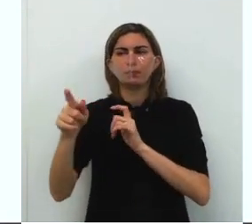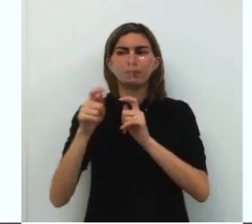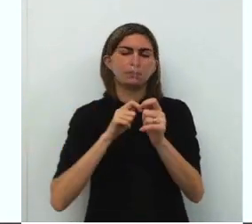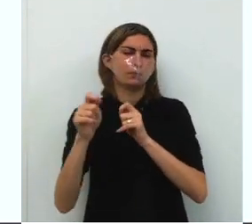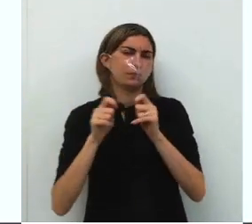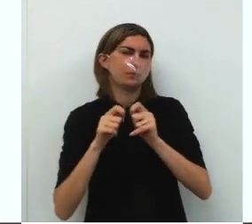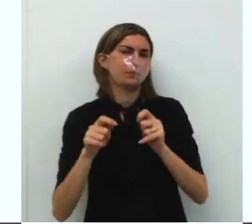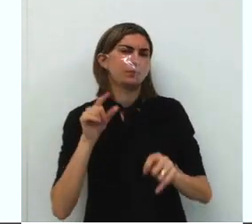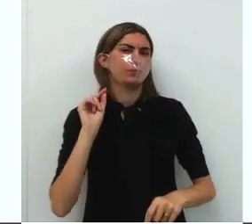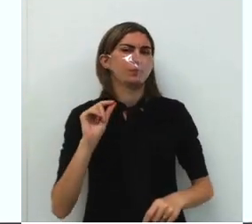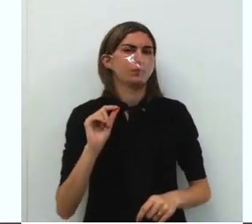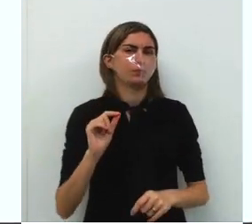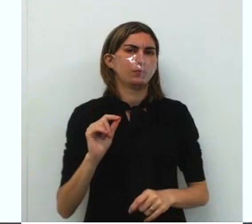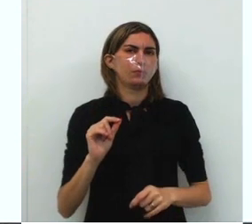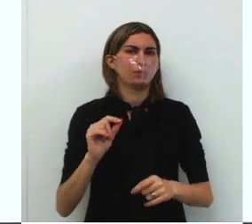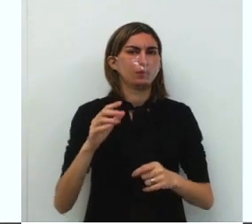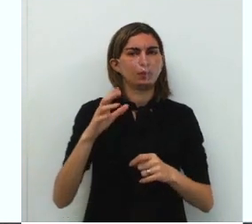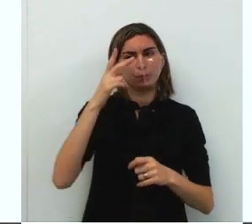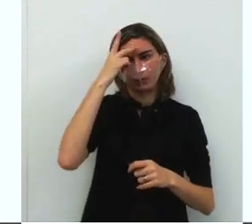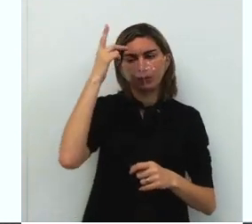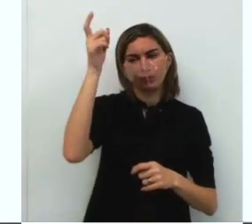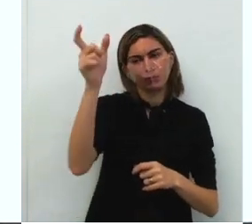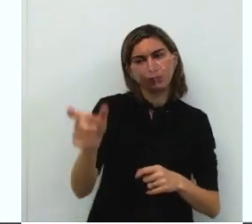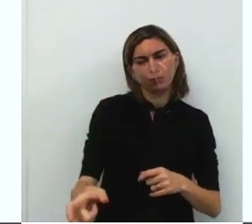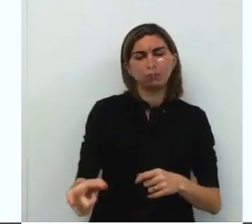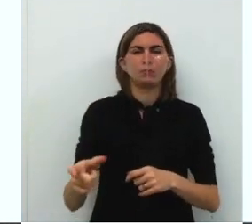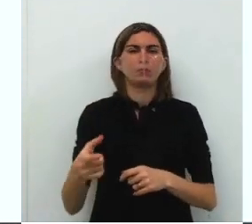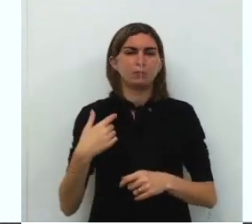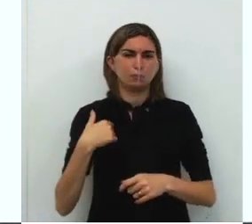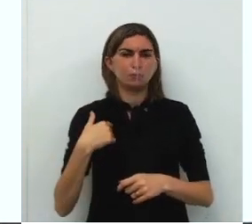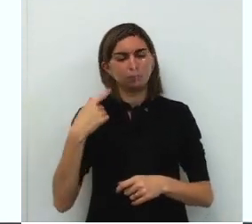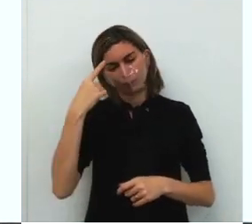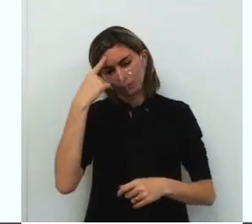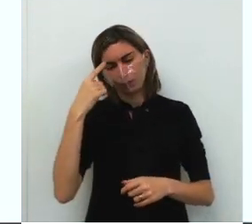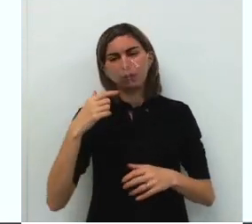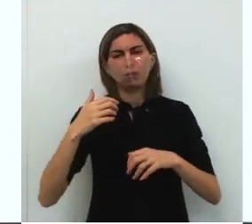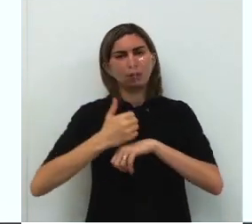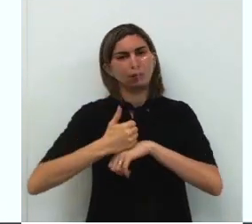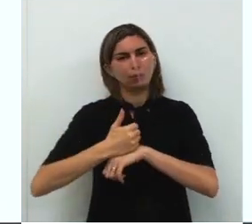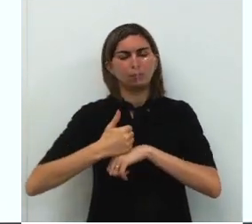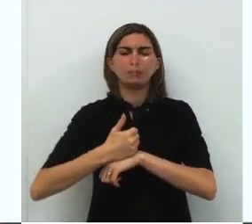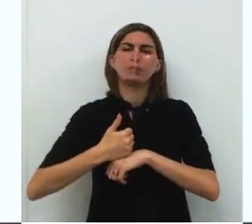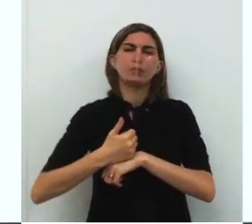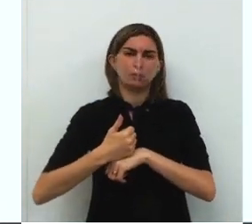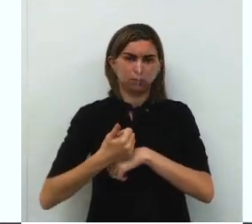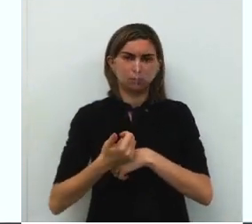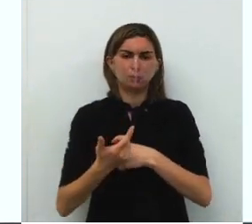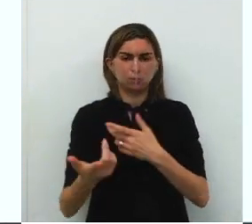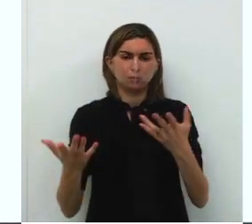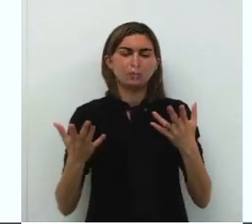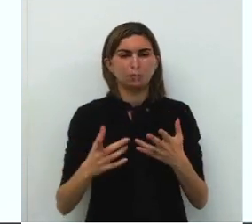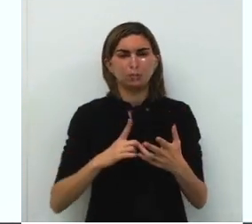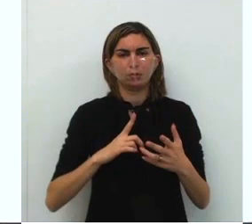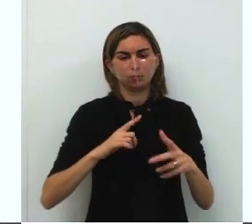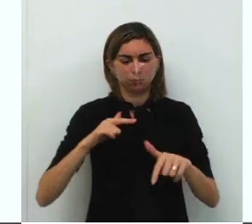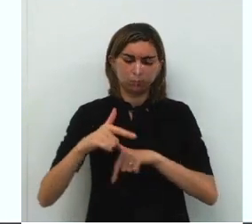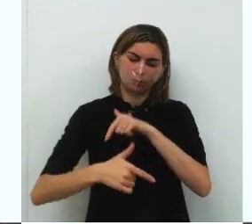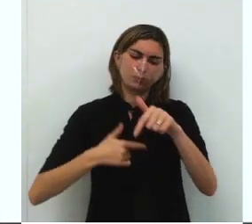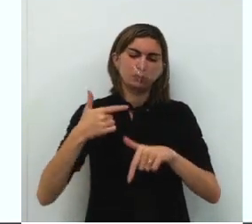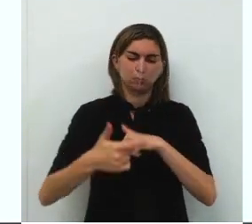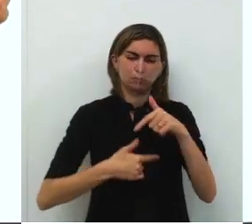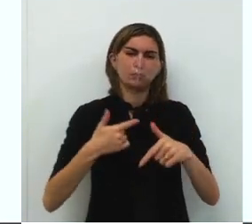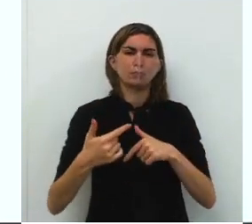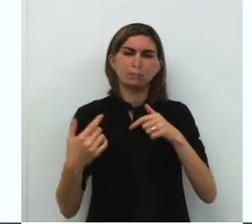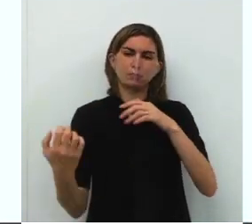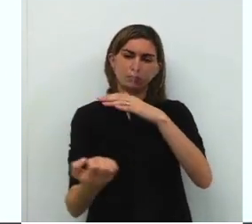aquela entrevista. É o quê? Um candidato e ele tem que estar apto para exercer uma função. Ele vai ter um emprego